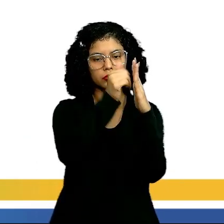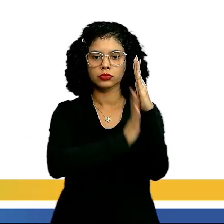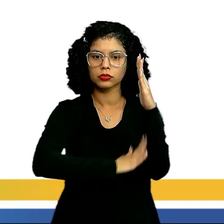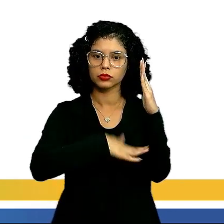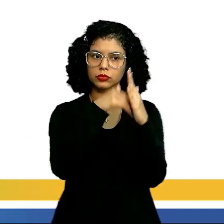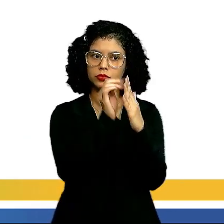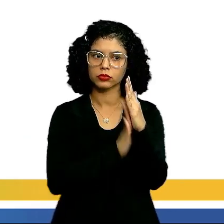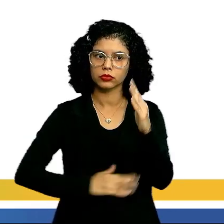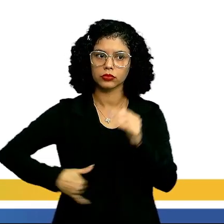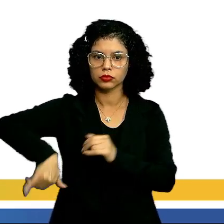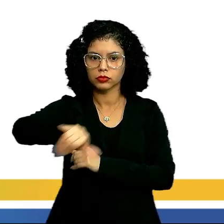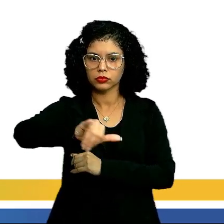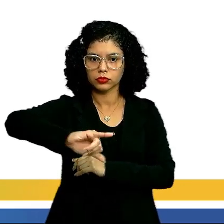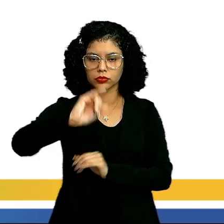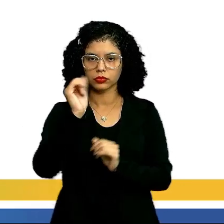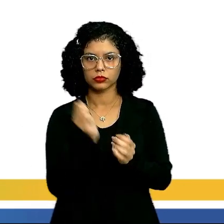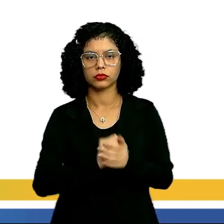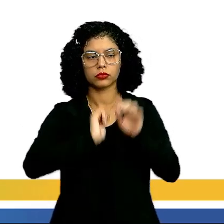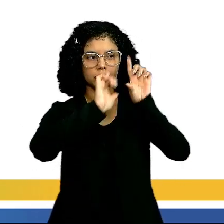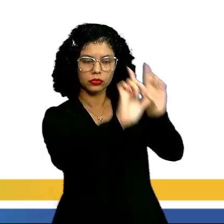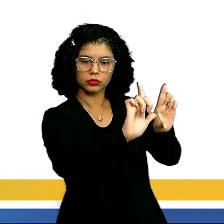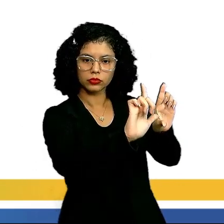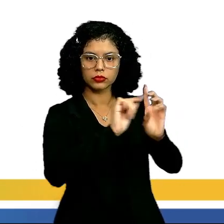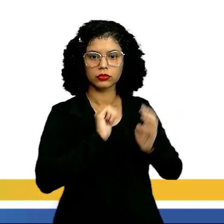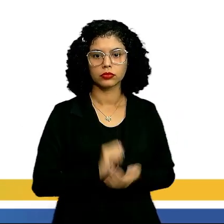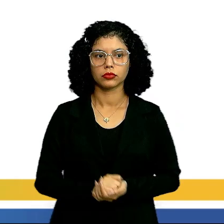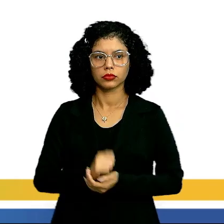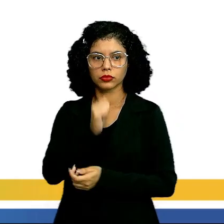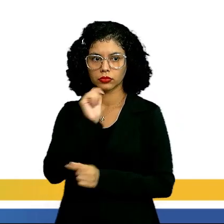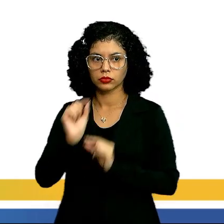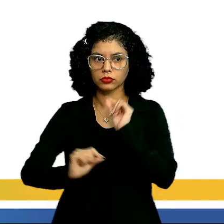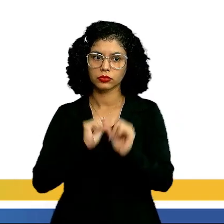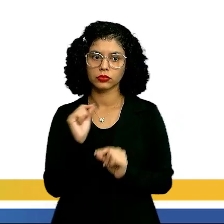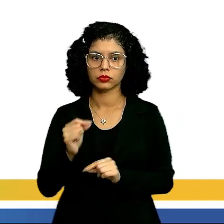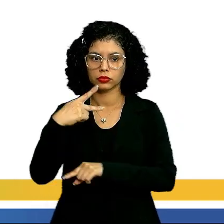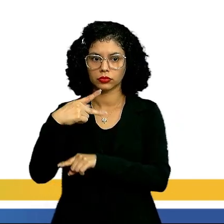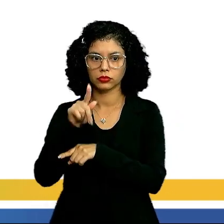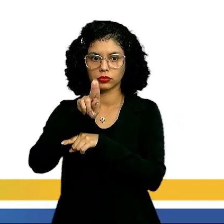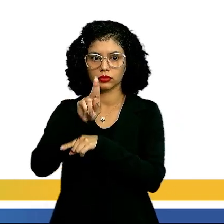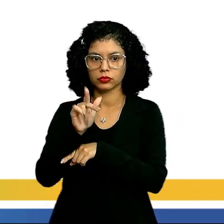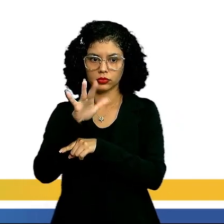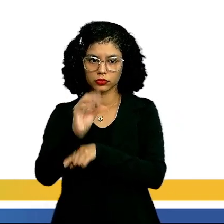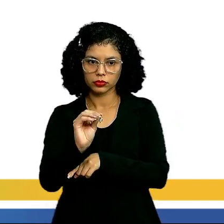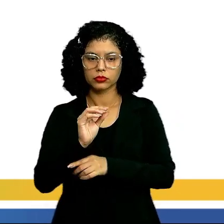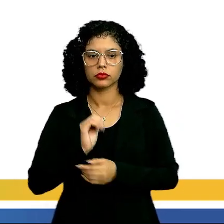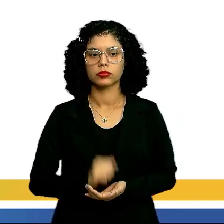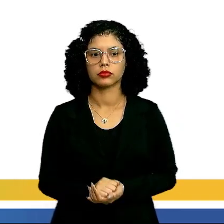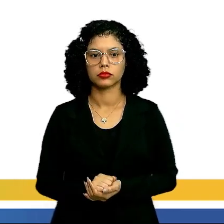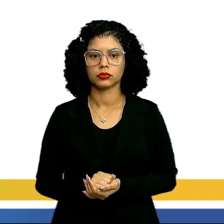de óleo sobre a tela do Doré, que é o Paulo,